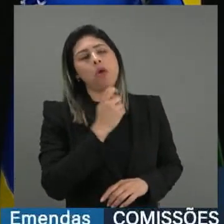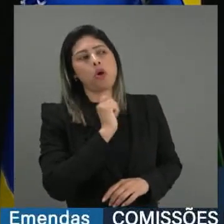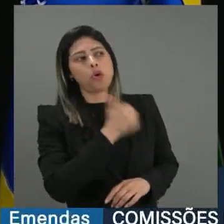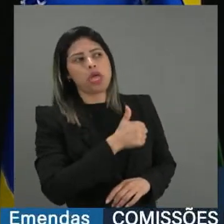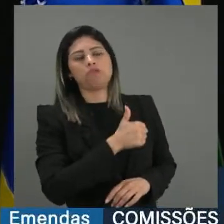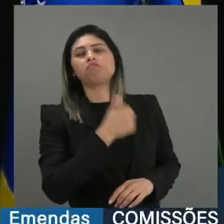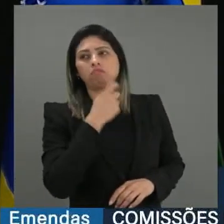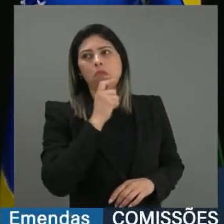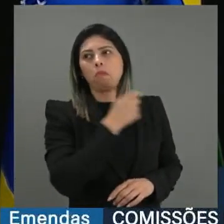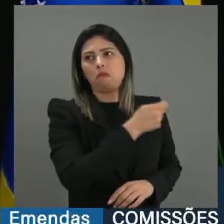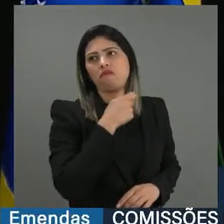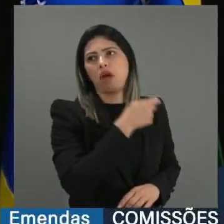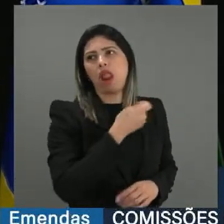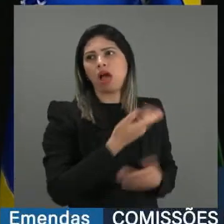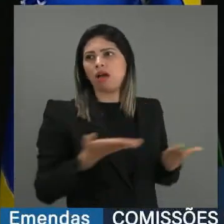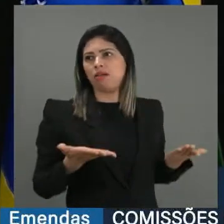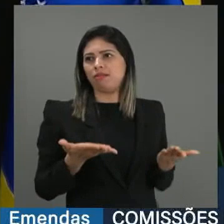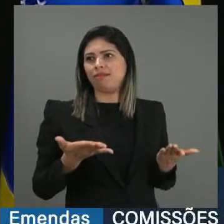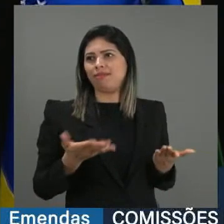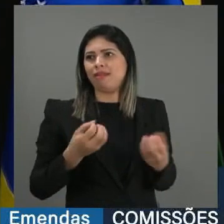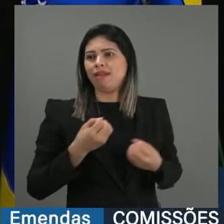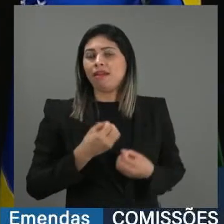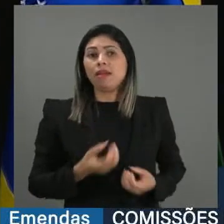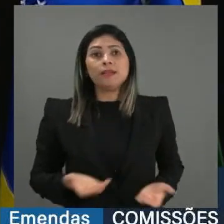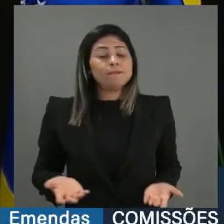dar sorte para o azar, não, aqui.